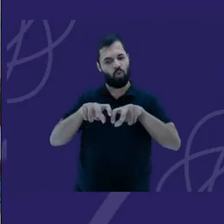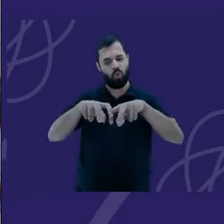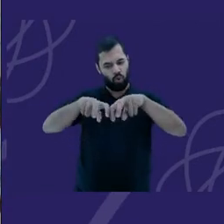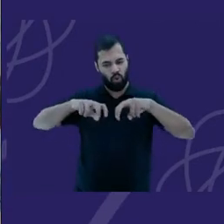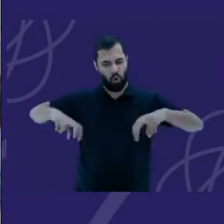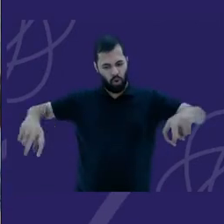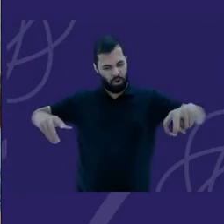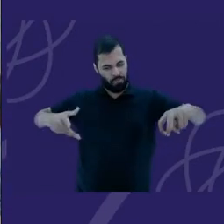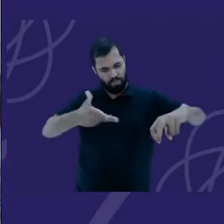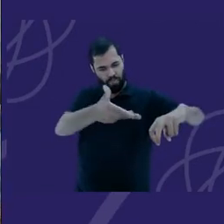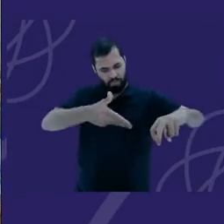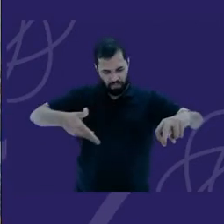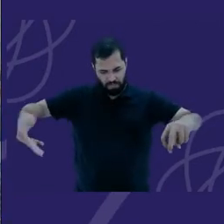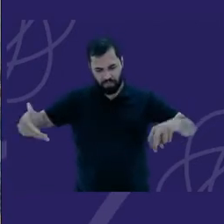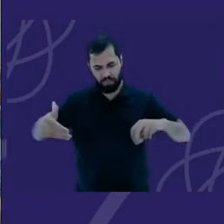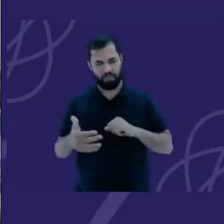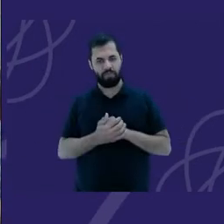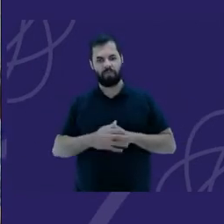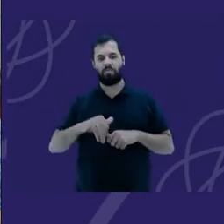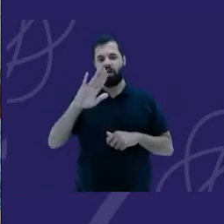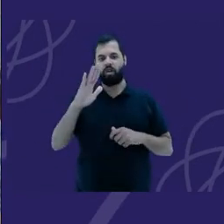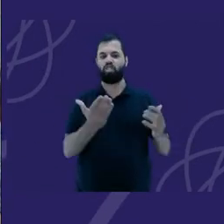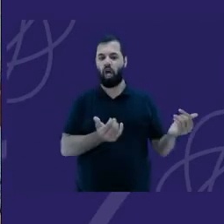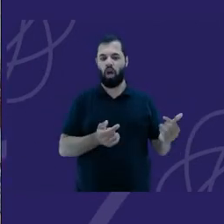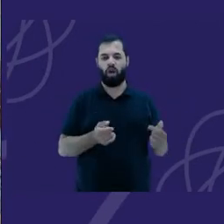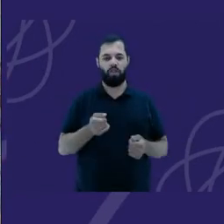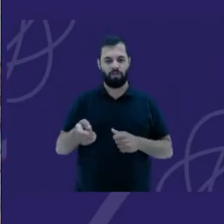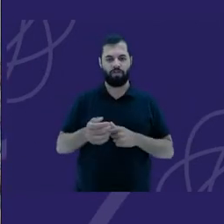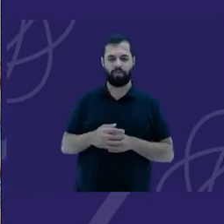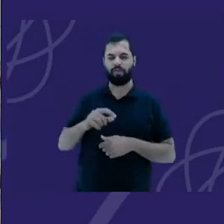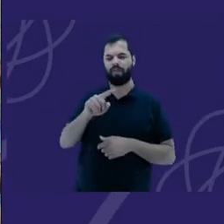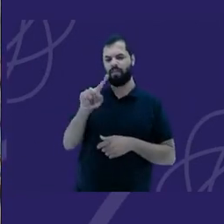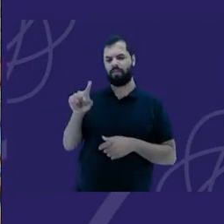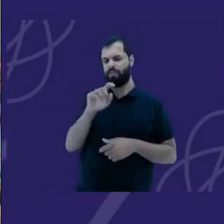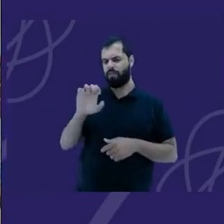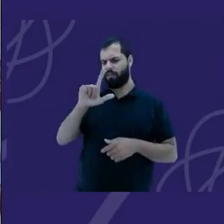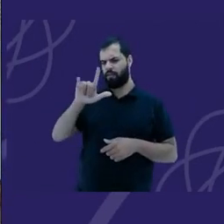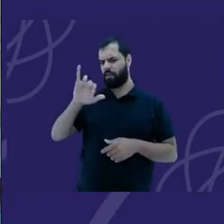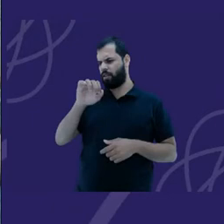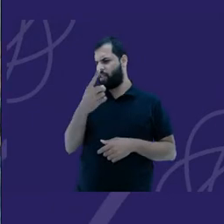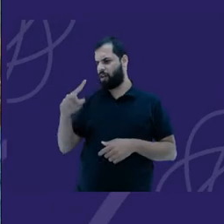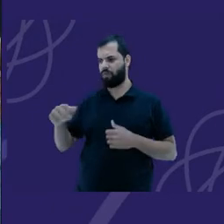Era neném. O maior de todos, é. Zelão,